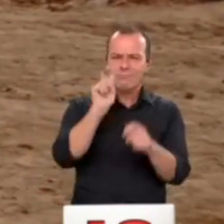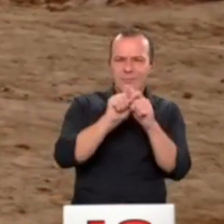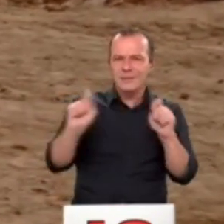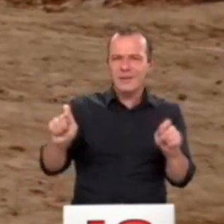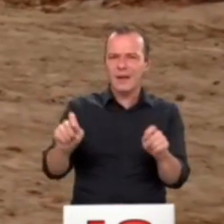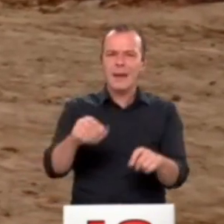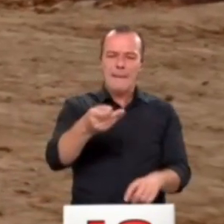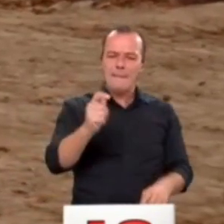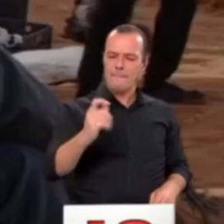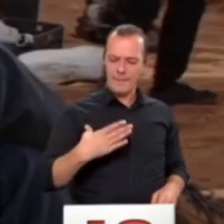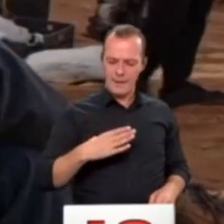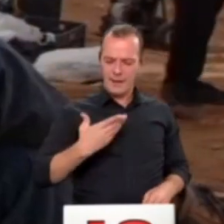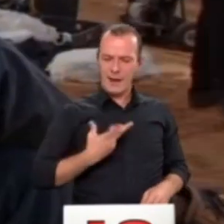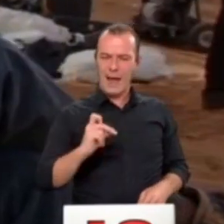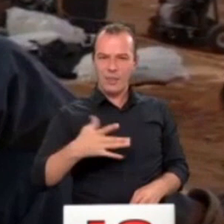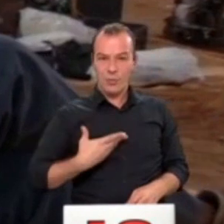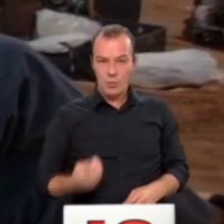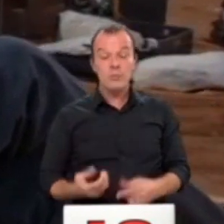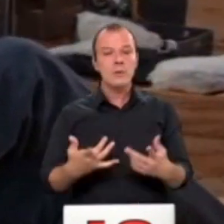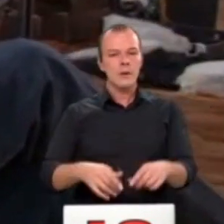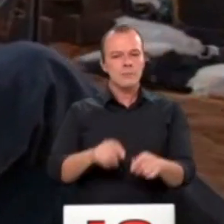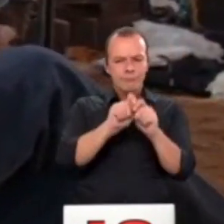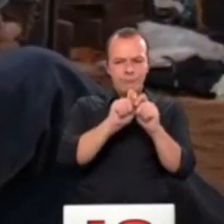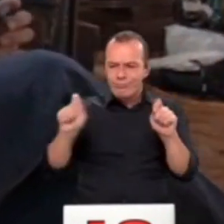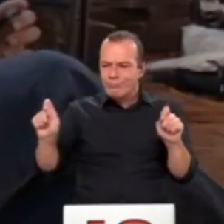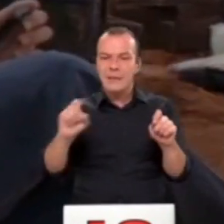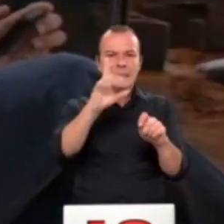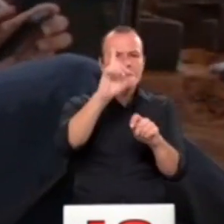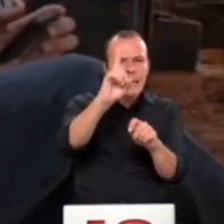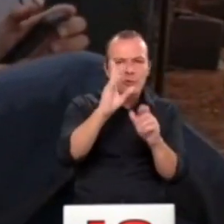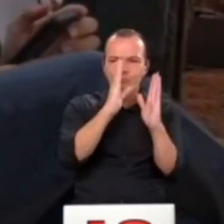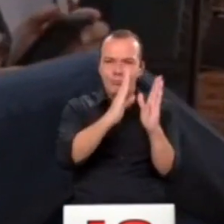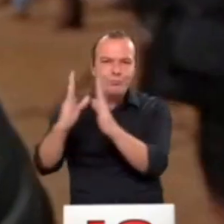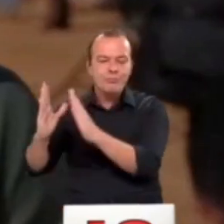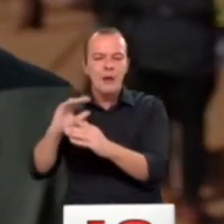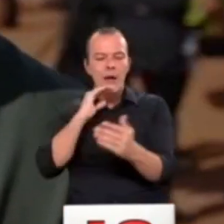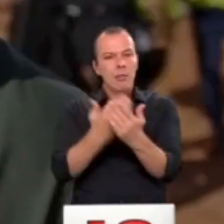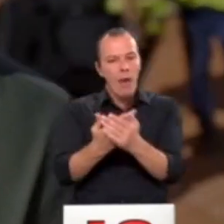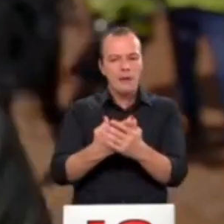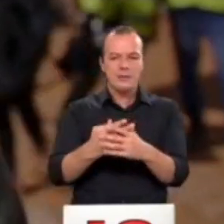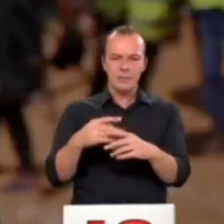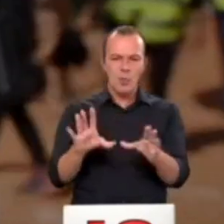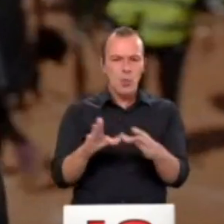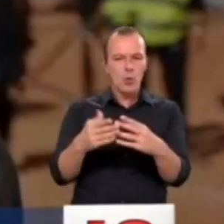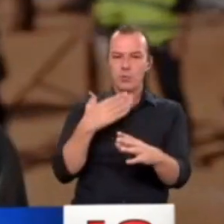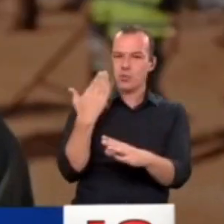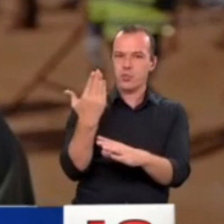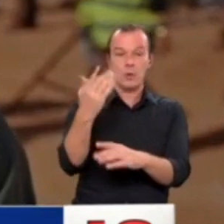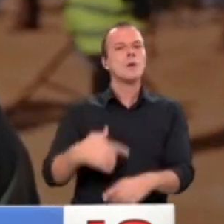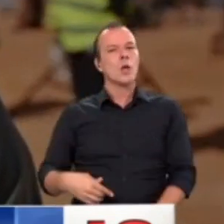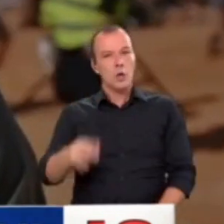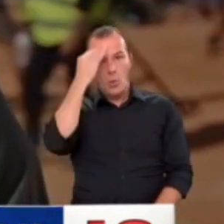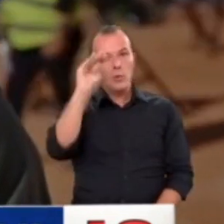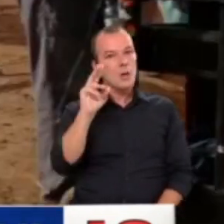Pecado. Seis episódios que contam com um elenco de luxo. É uma série que eu aconselho toda a gente a ver,